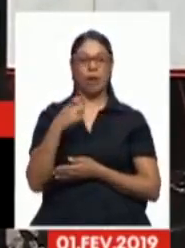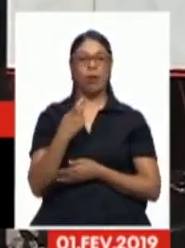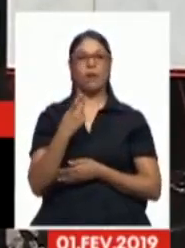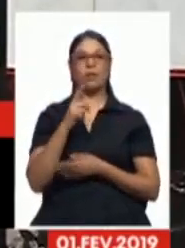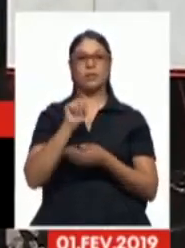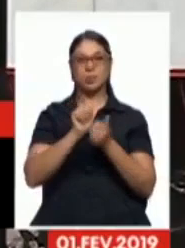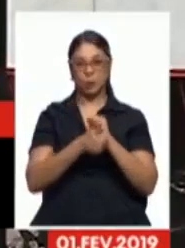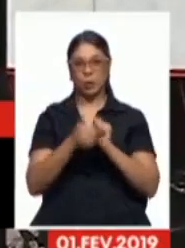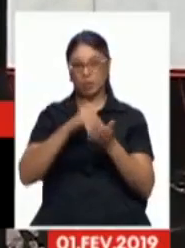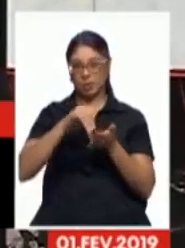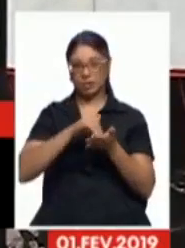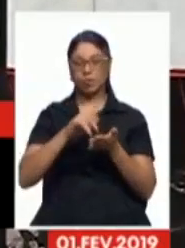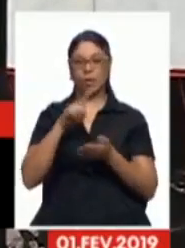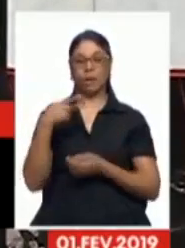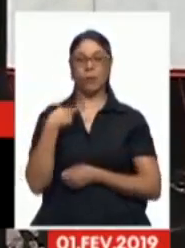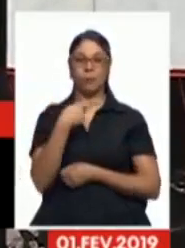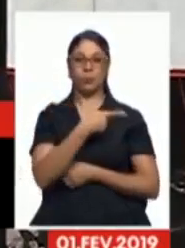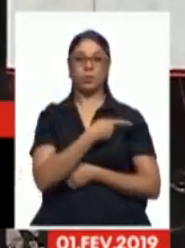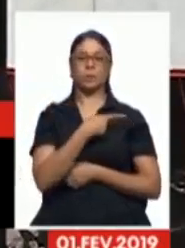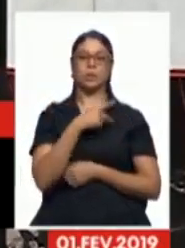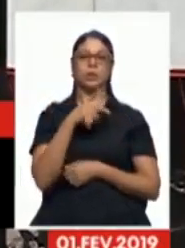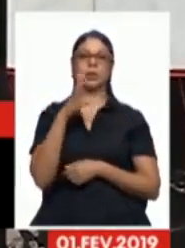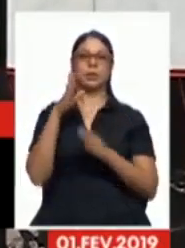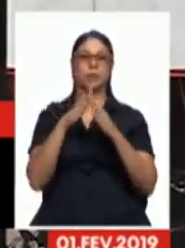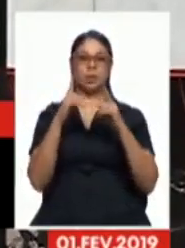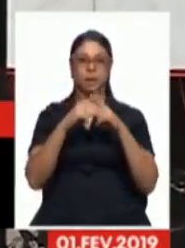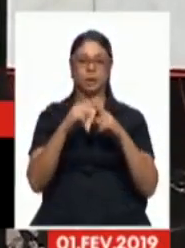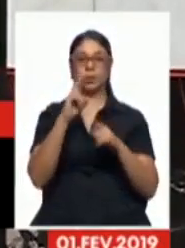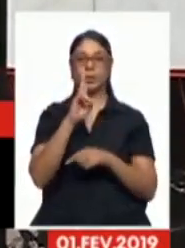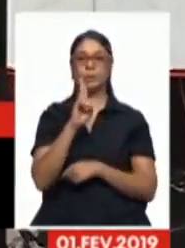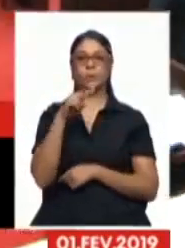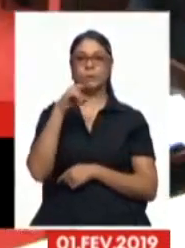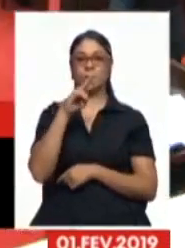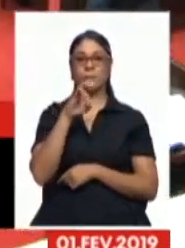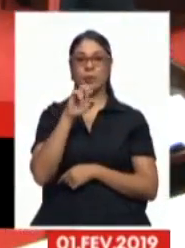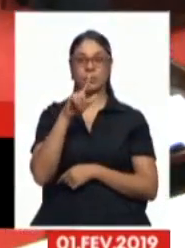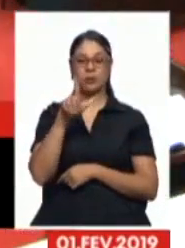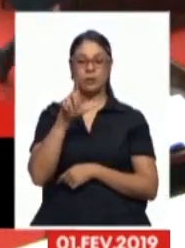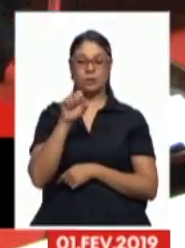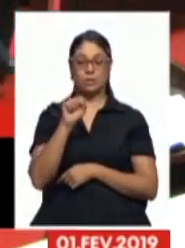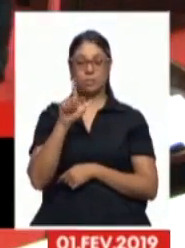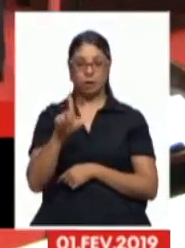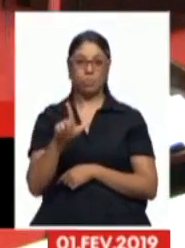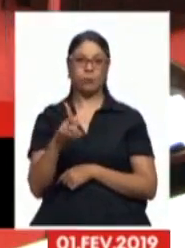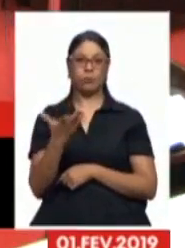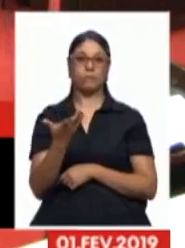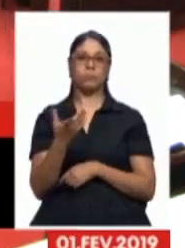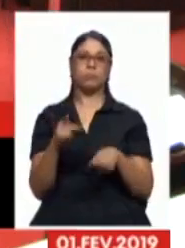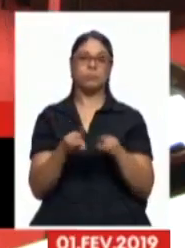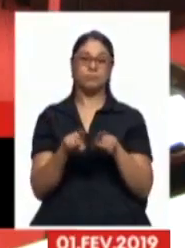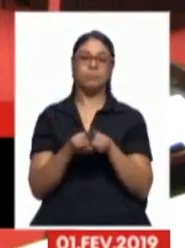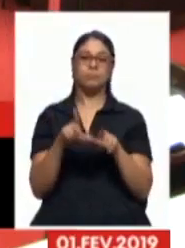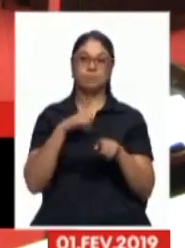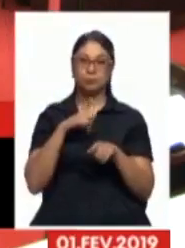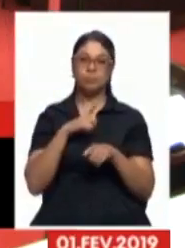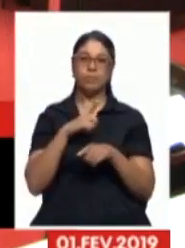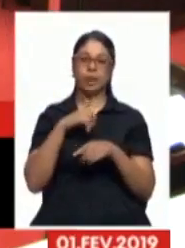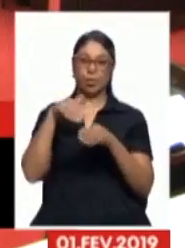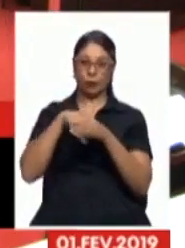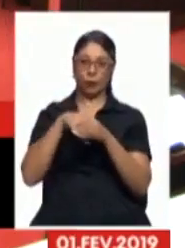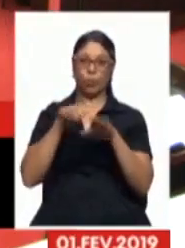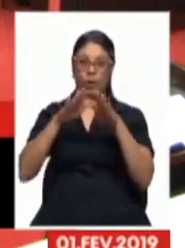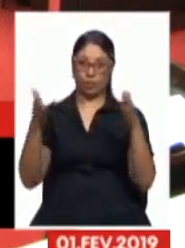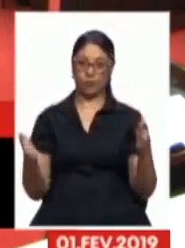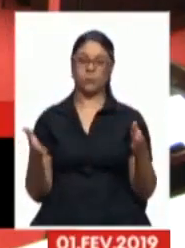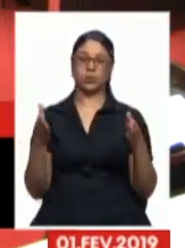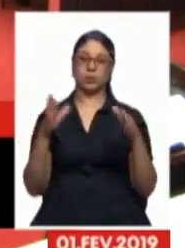Esportes, é pastor da Igreja Universal do Reino de Deus e também integra Carlos a Henrique, chapa que concorre à mesa da Assembleia.